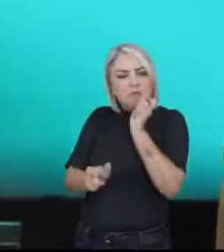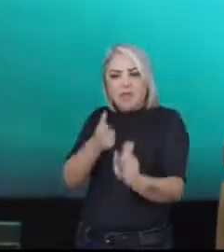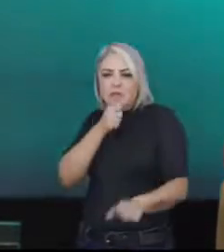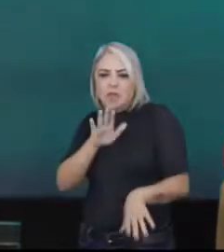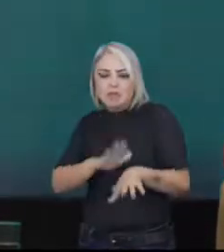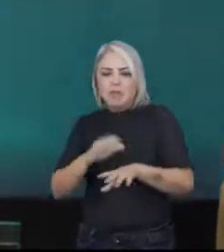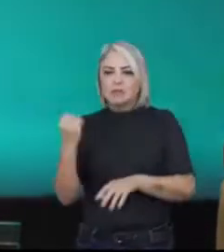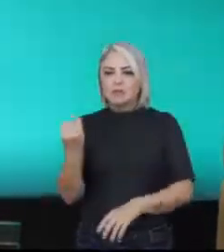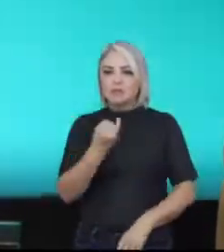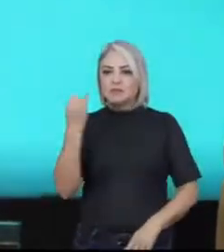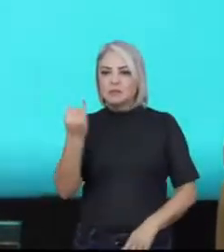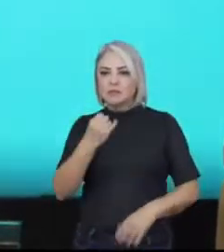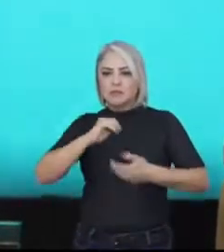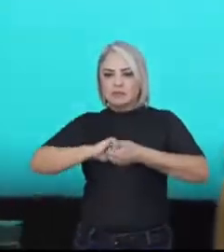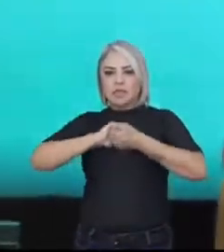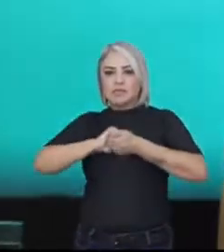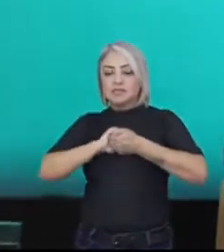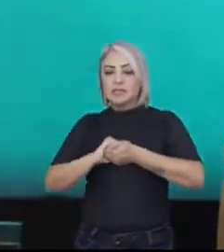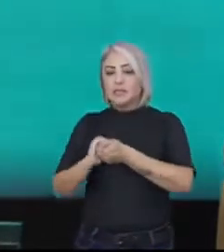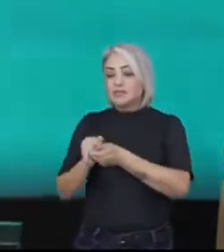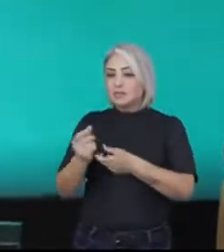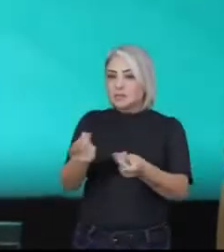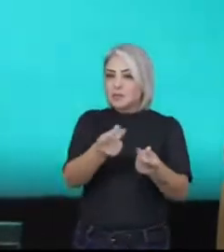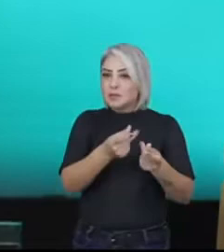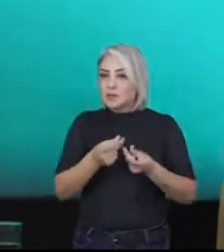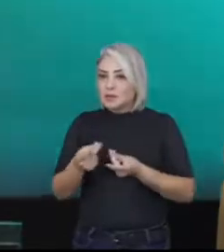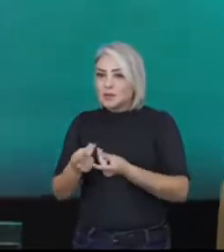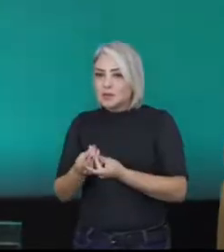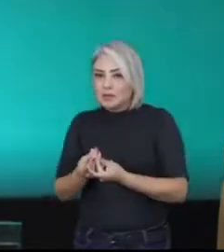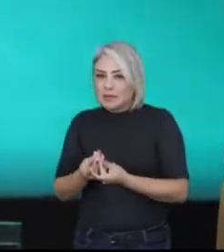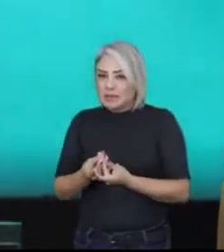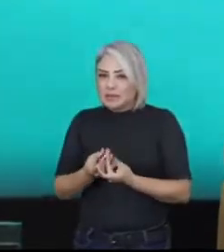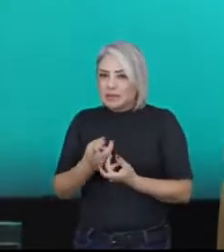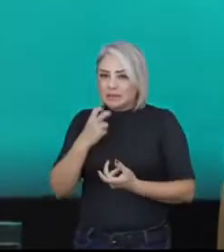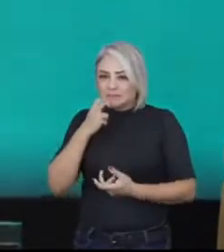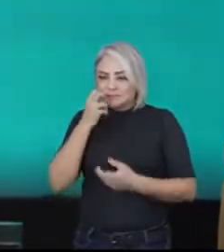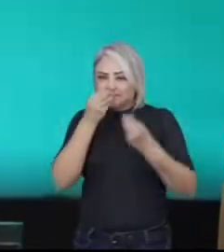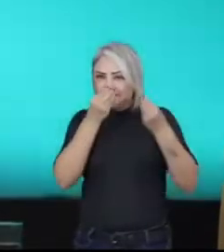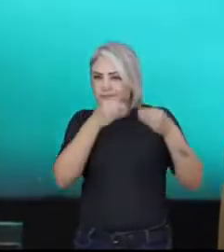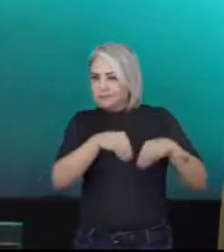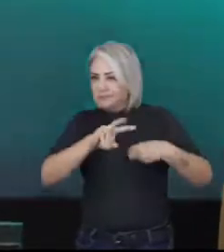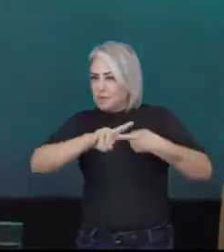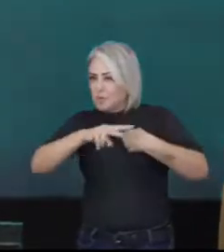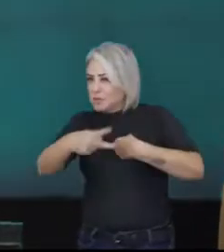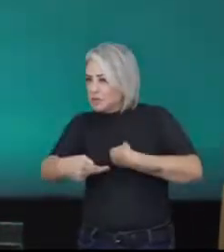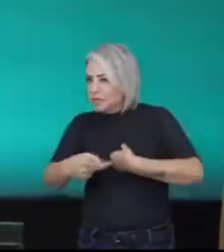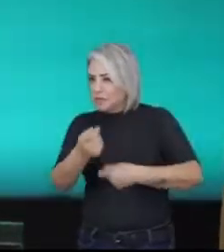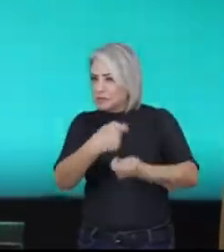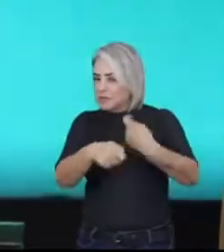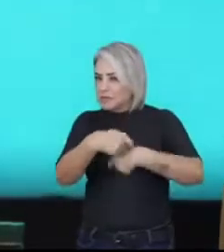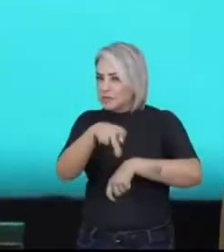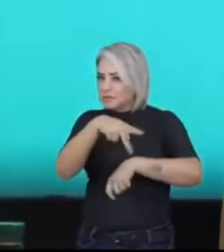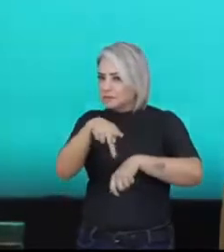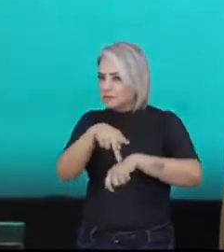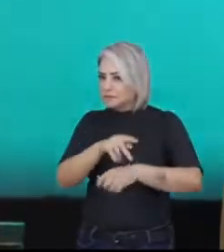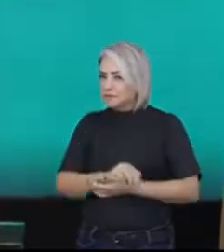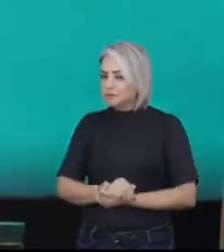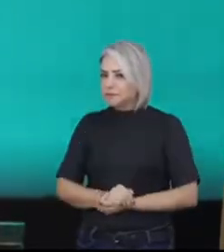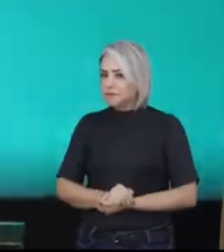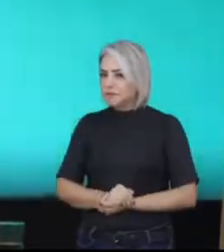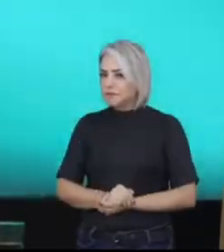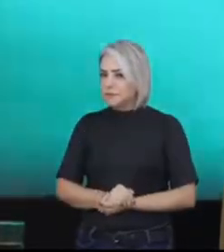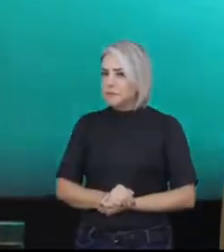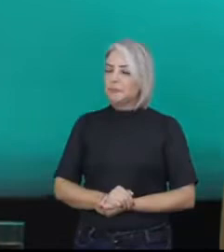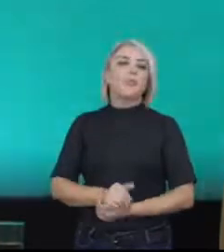parceiros comerciais, causando enormes prejuízos econômicos ao país. Meus amigos e minhas